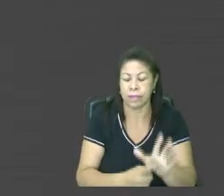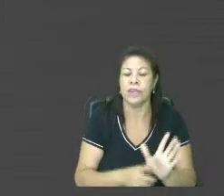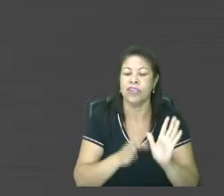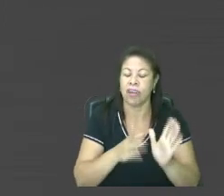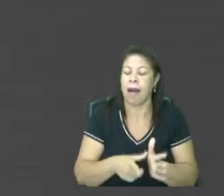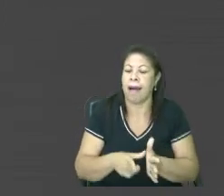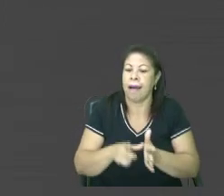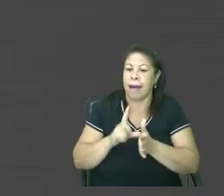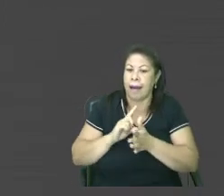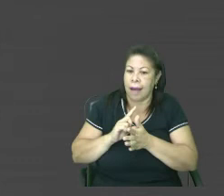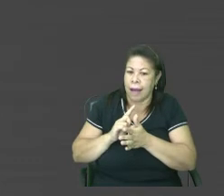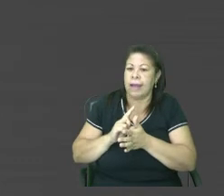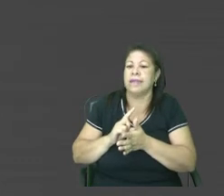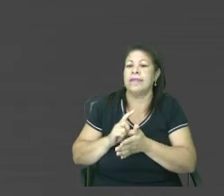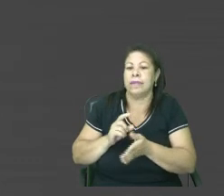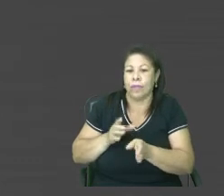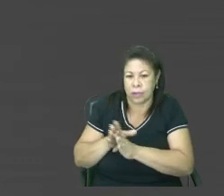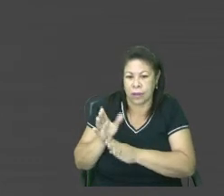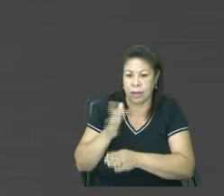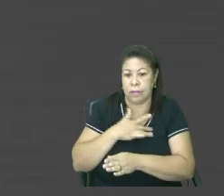e foi devidamente